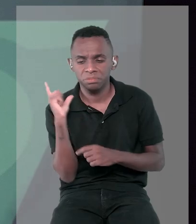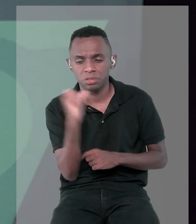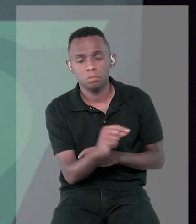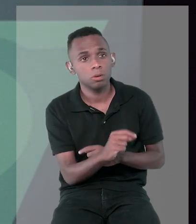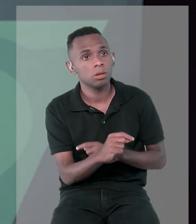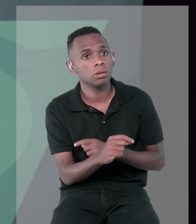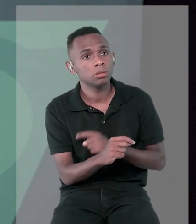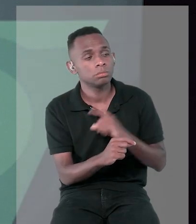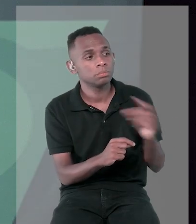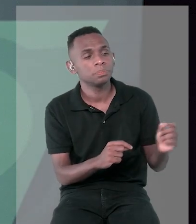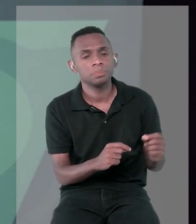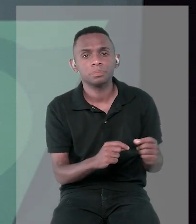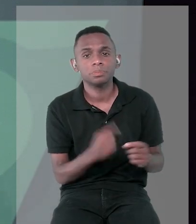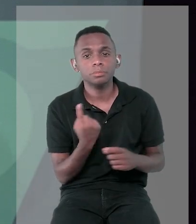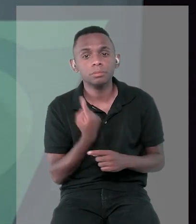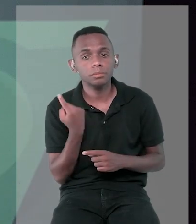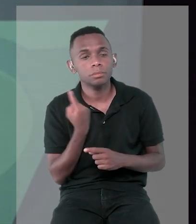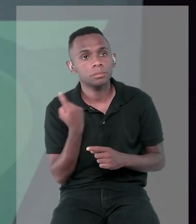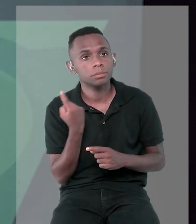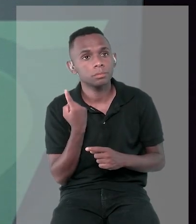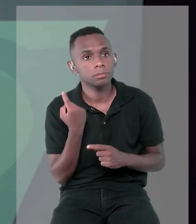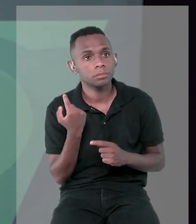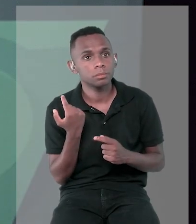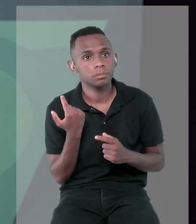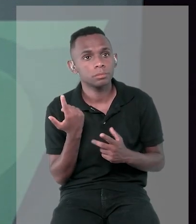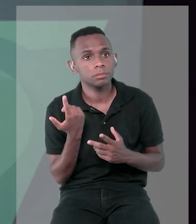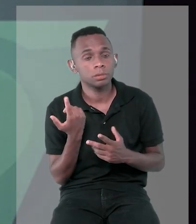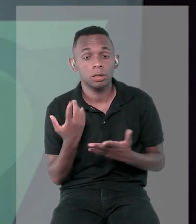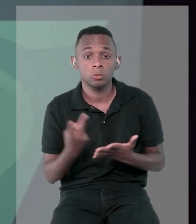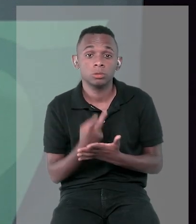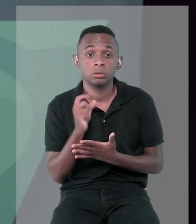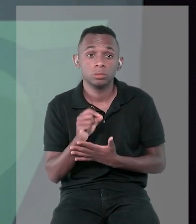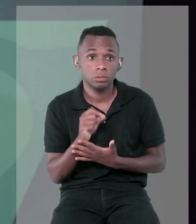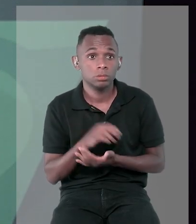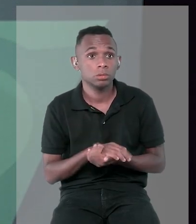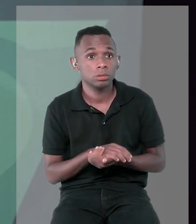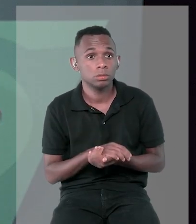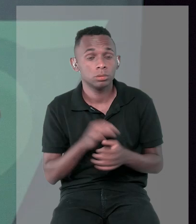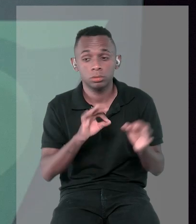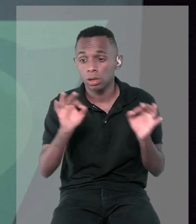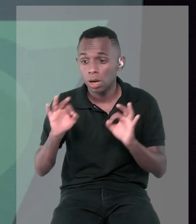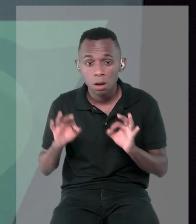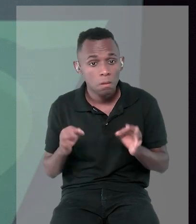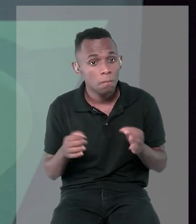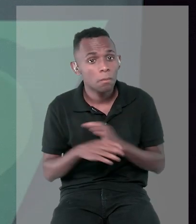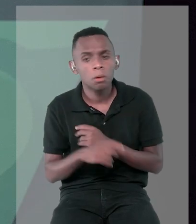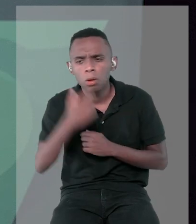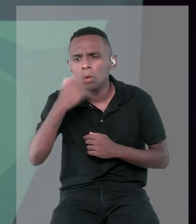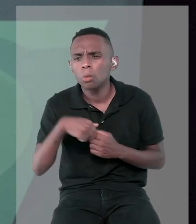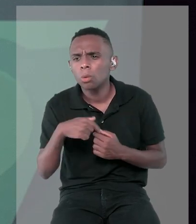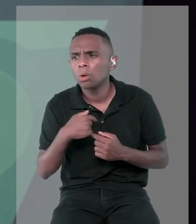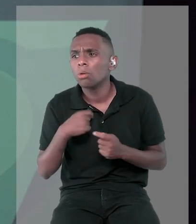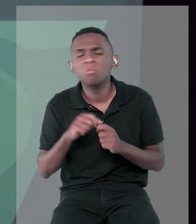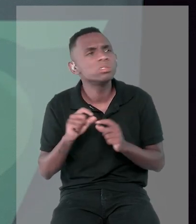foi embora e ela fica sozinha em casa. Aí a coisa pega, né? A casa está arrumada, então quem sou eu?